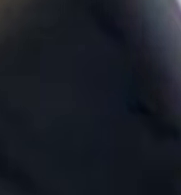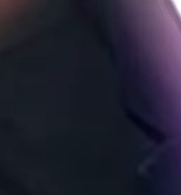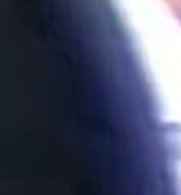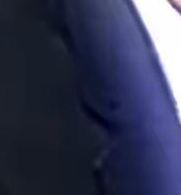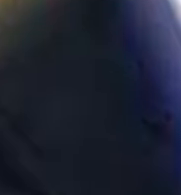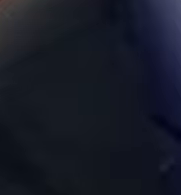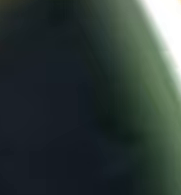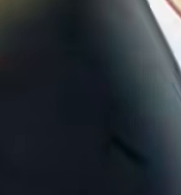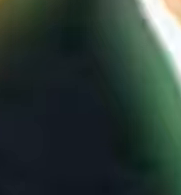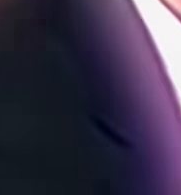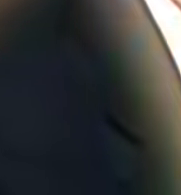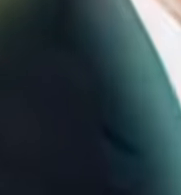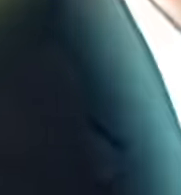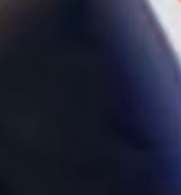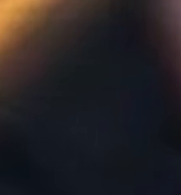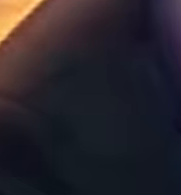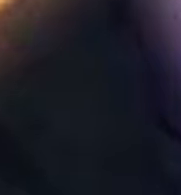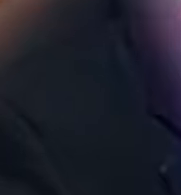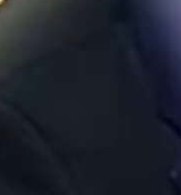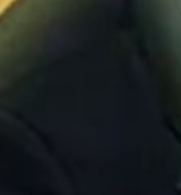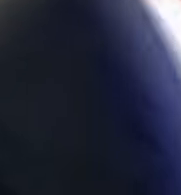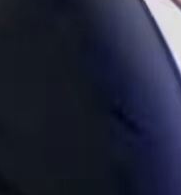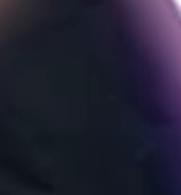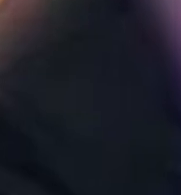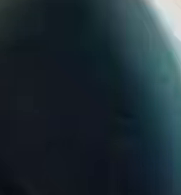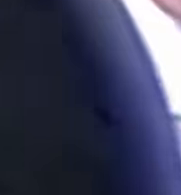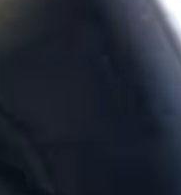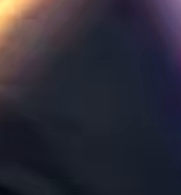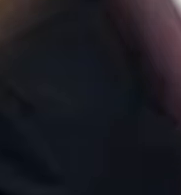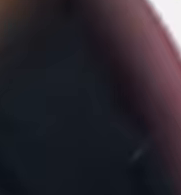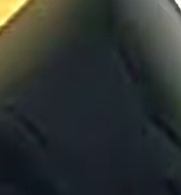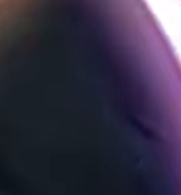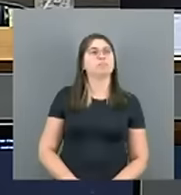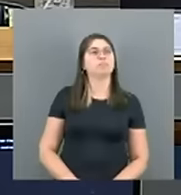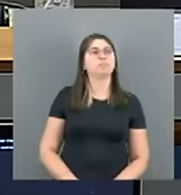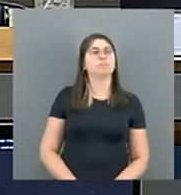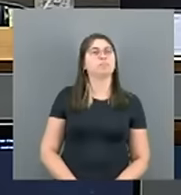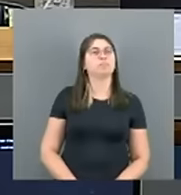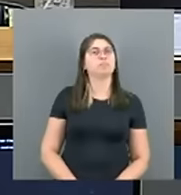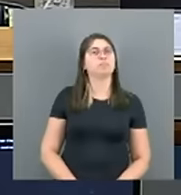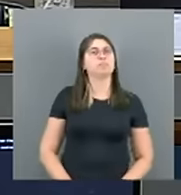Paulo e Palmeiras, Vasco e Palmeiras em 2023 especificamente.